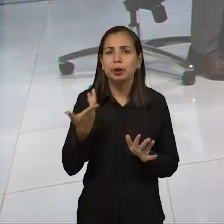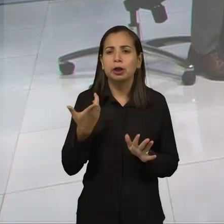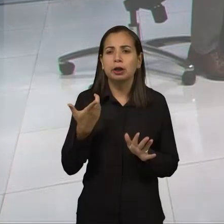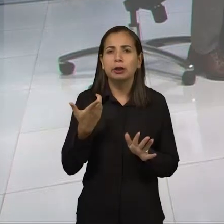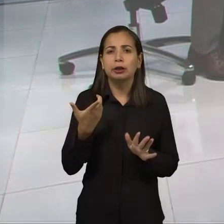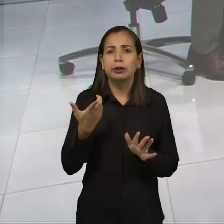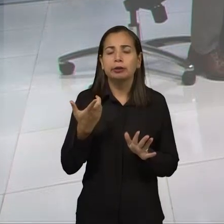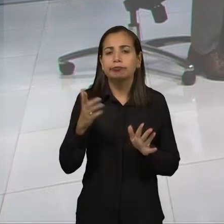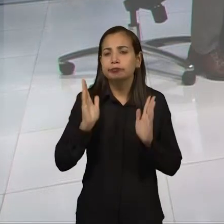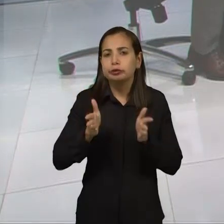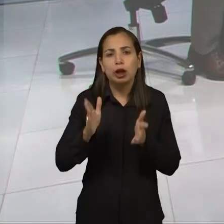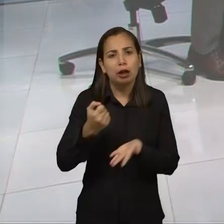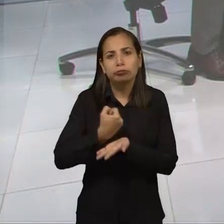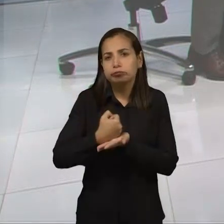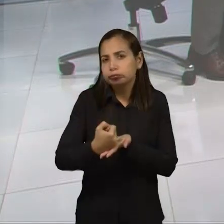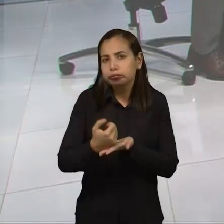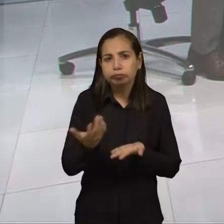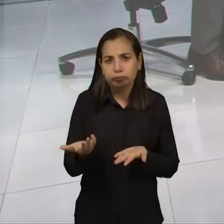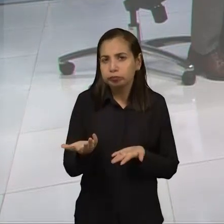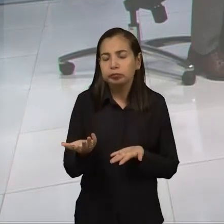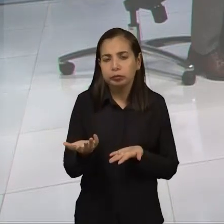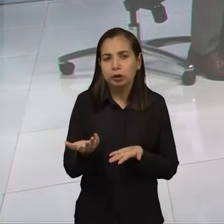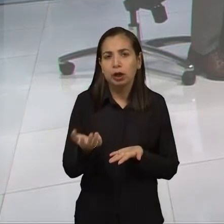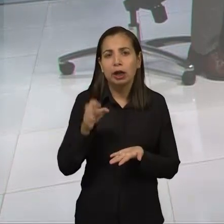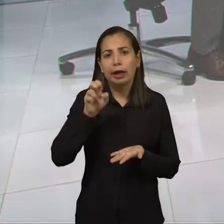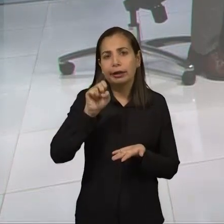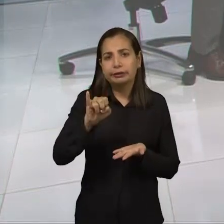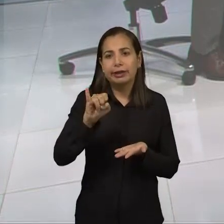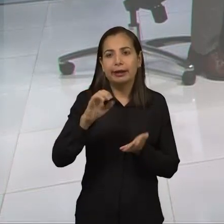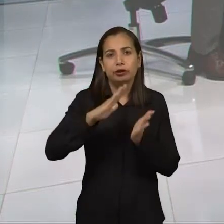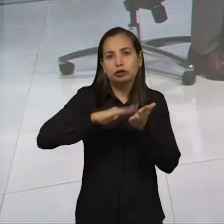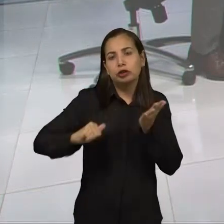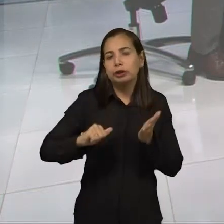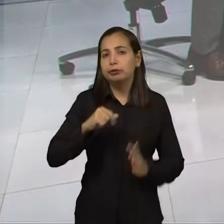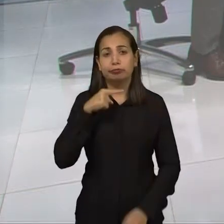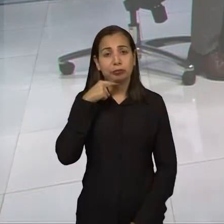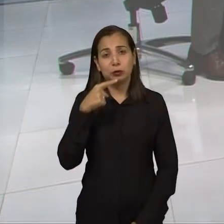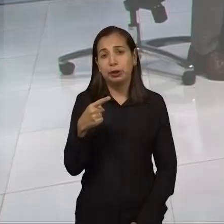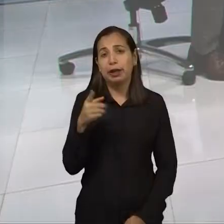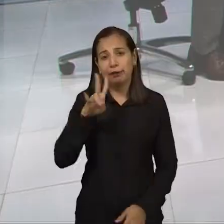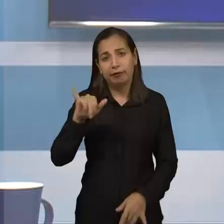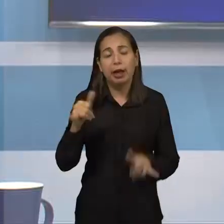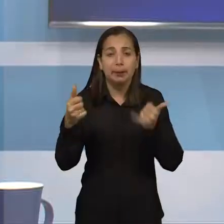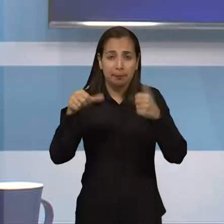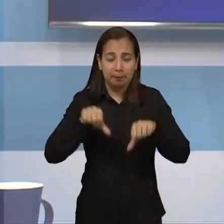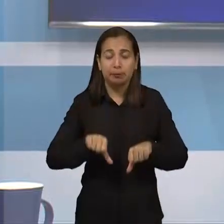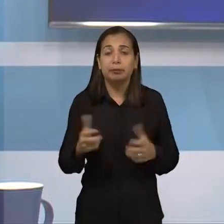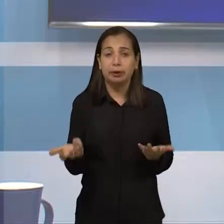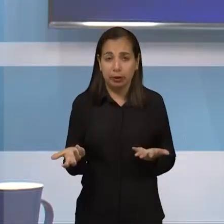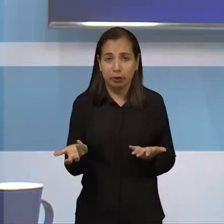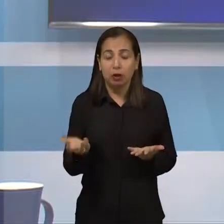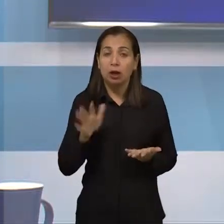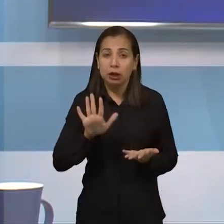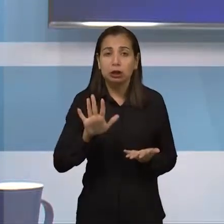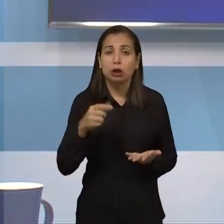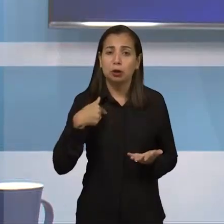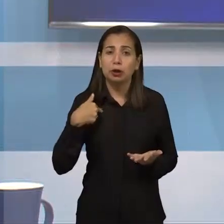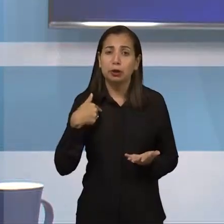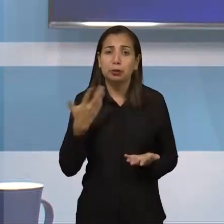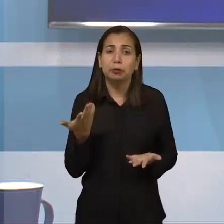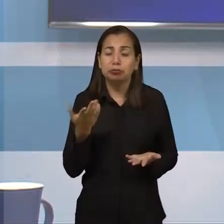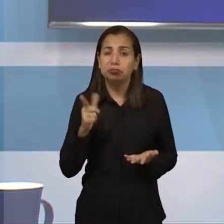cachimbo agora, amigo, a emenda ficaria pior do que o soneto. Duvido que o